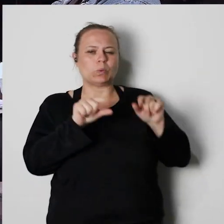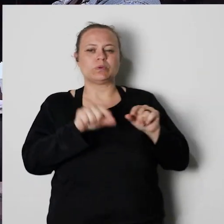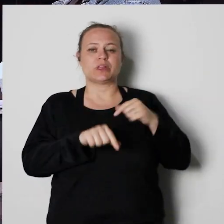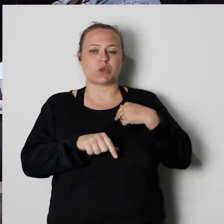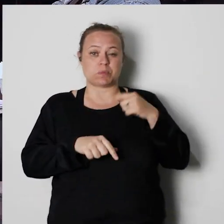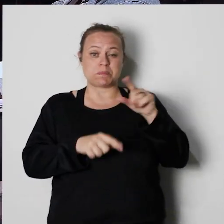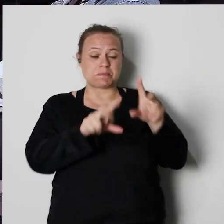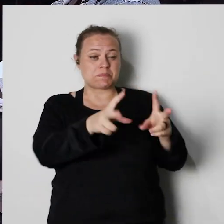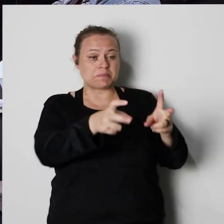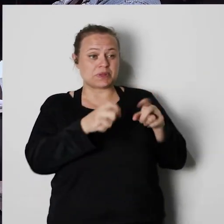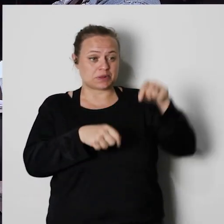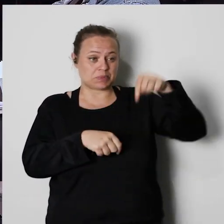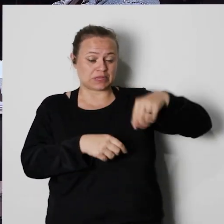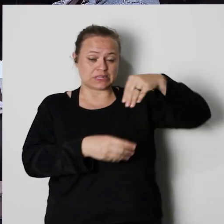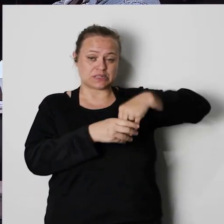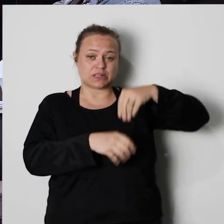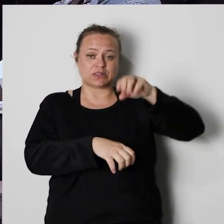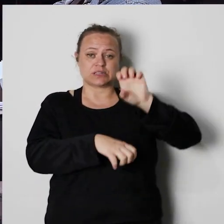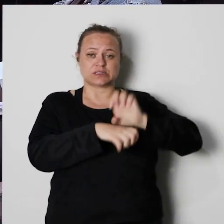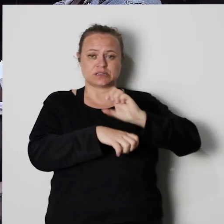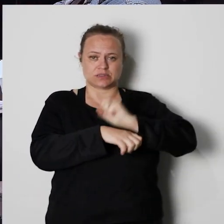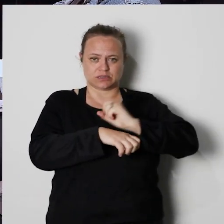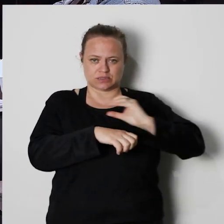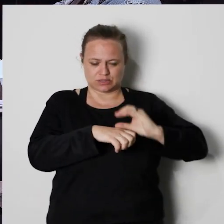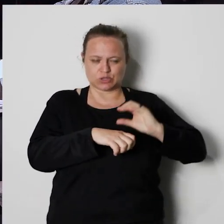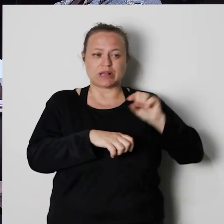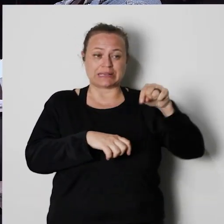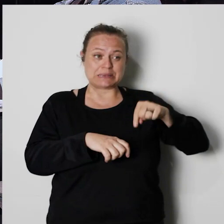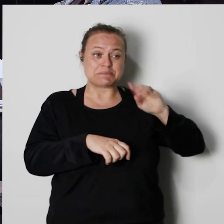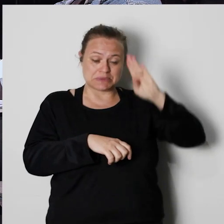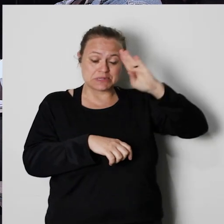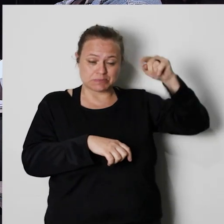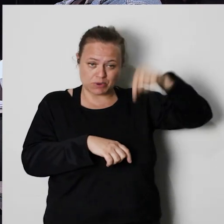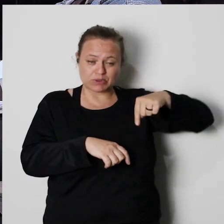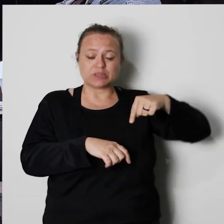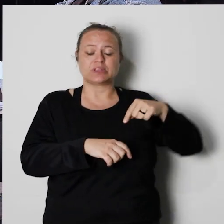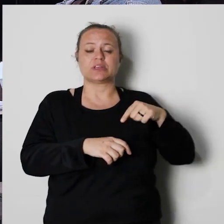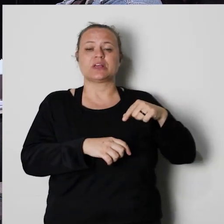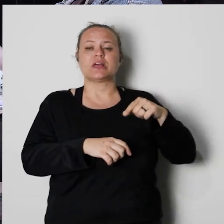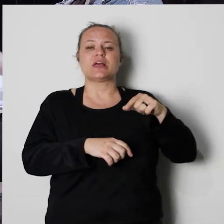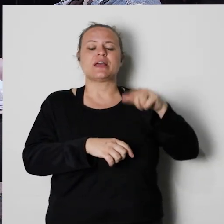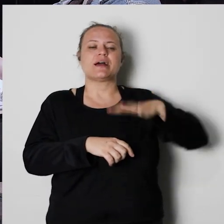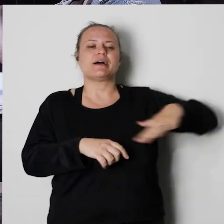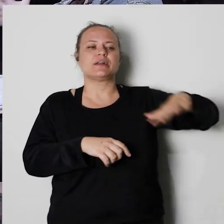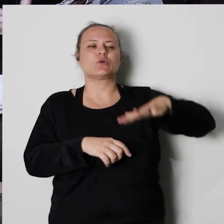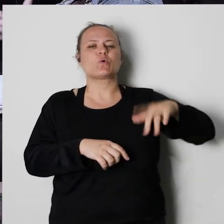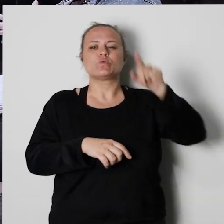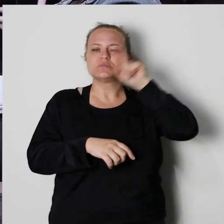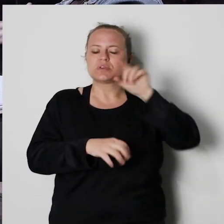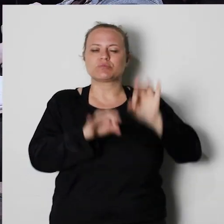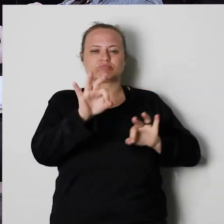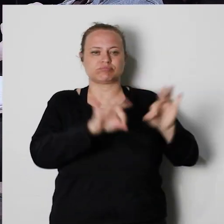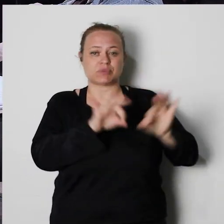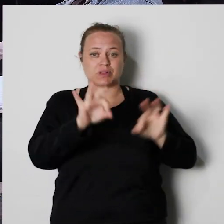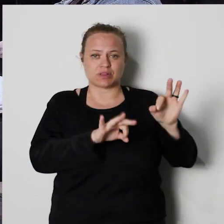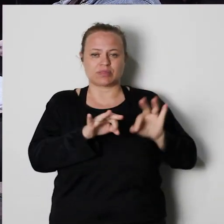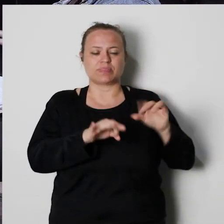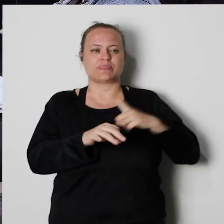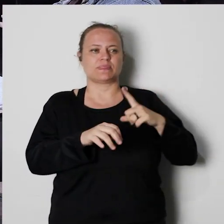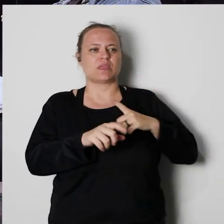você trouxe dos mapeamentos é muito importante também. O que eu percebo aqui no Estado é que muitas vezes, não só no Estado, mas principalmente aqui no